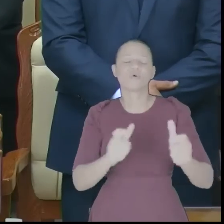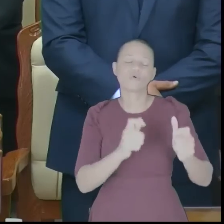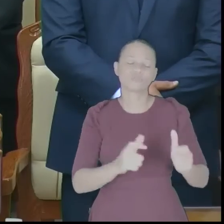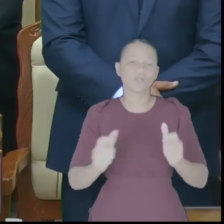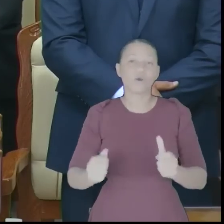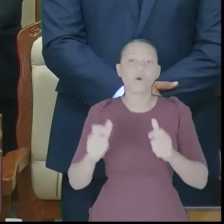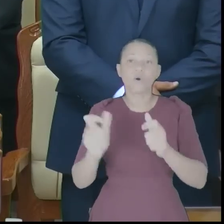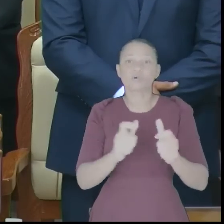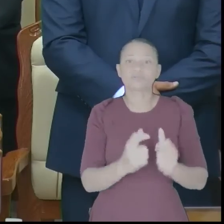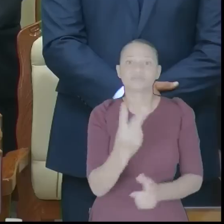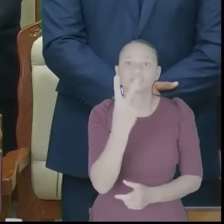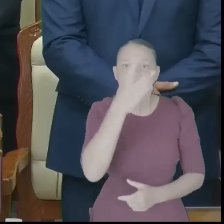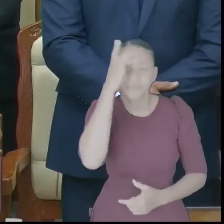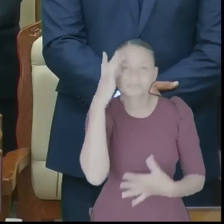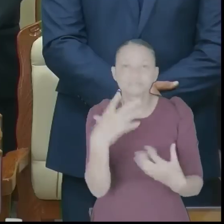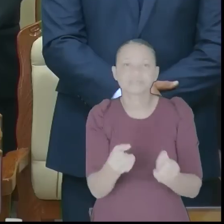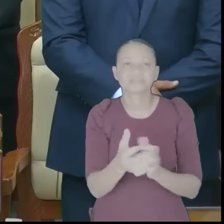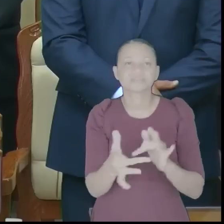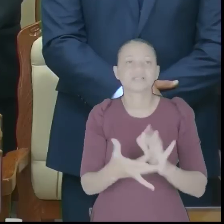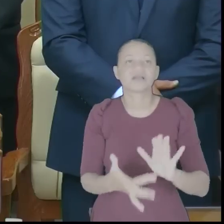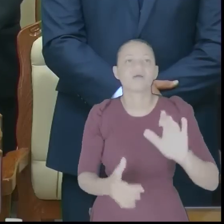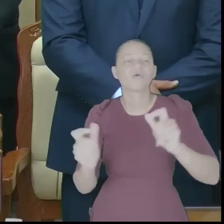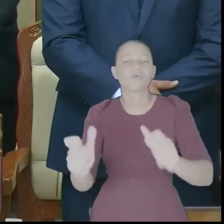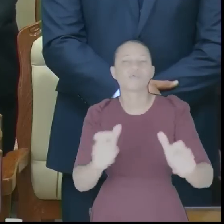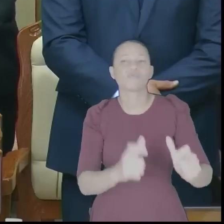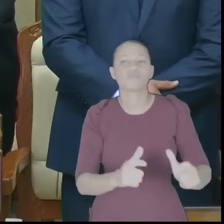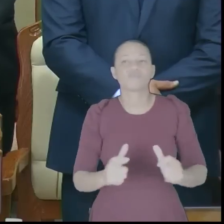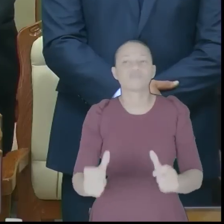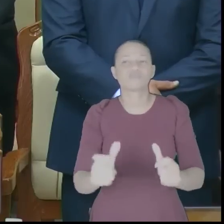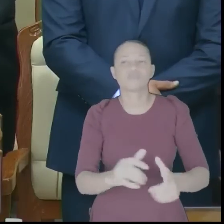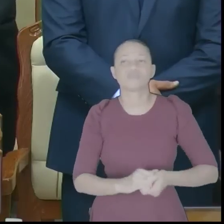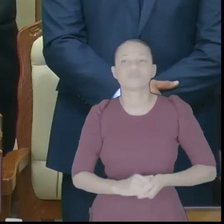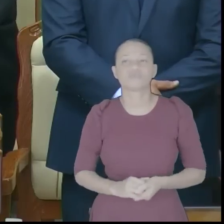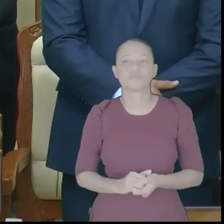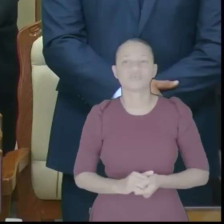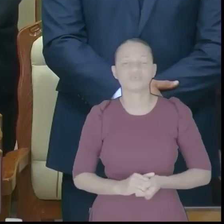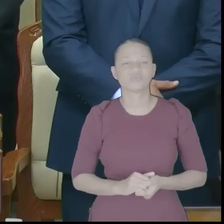Onde está a segunda vida para Jesus? Onde está?